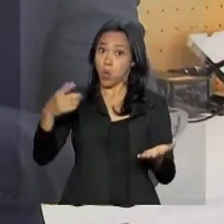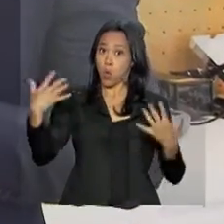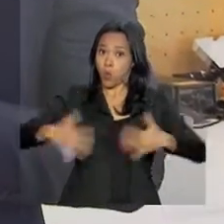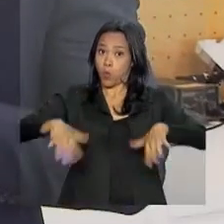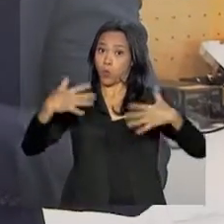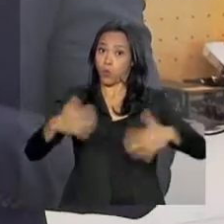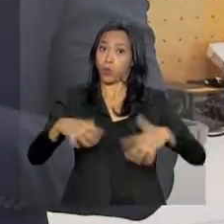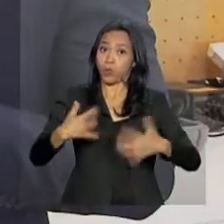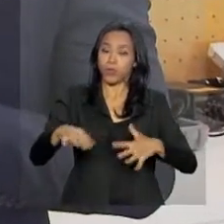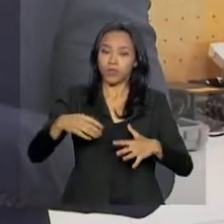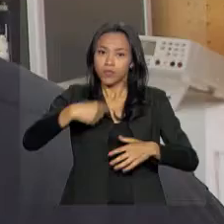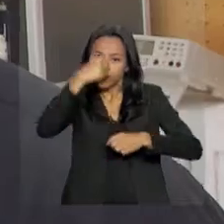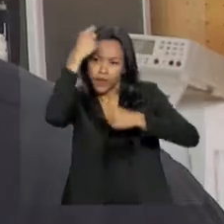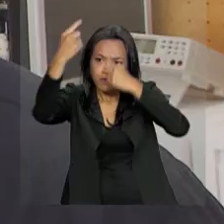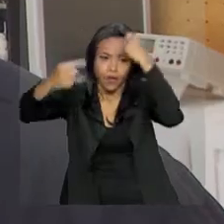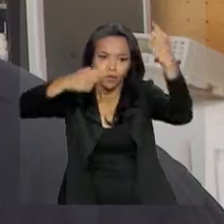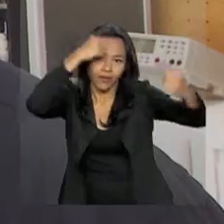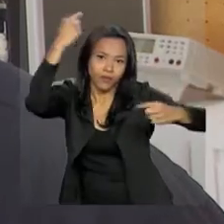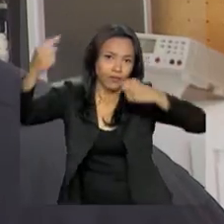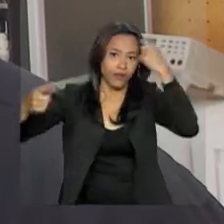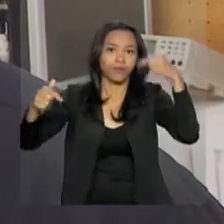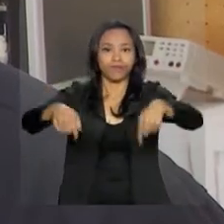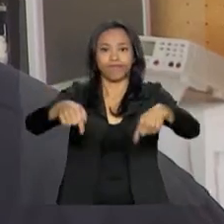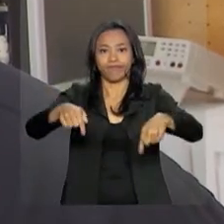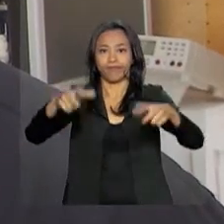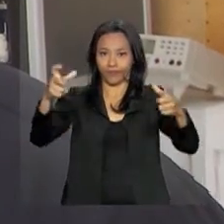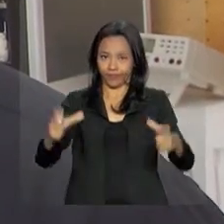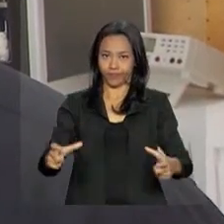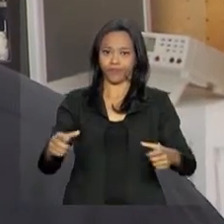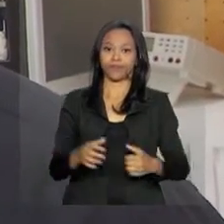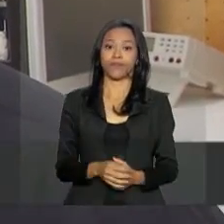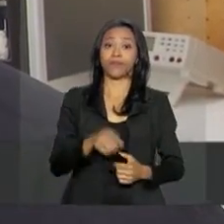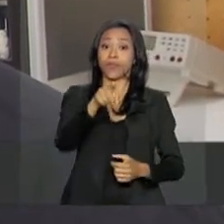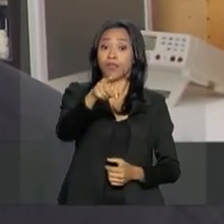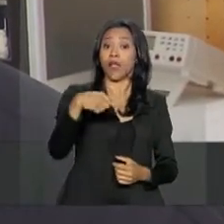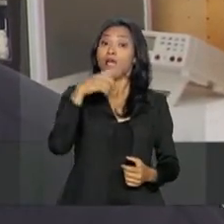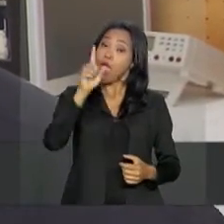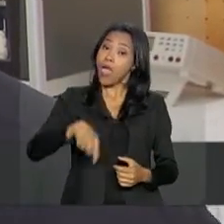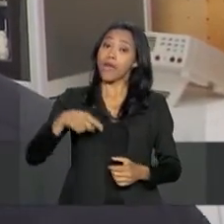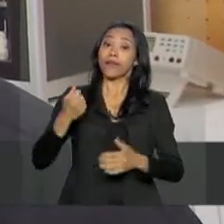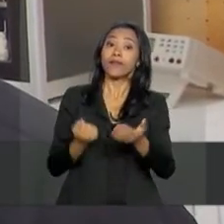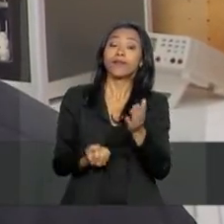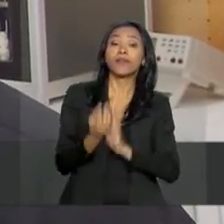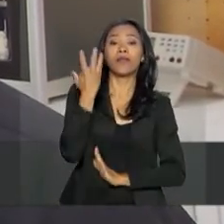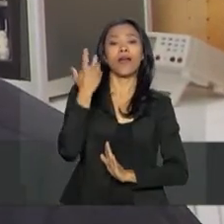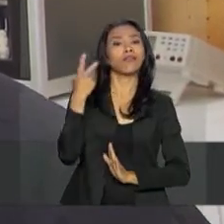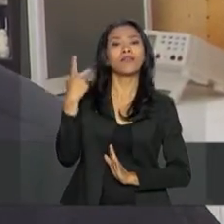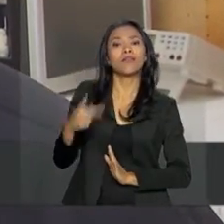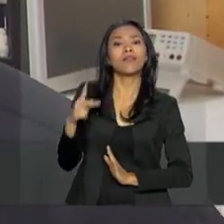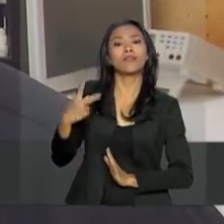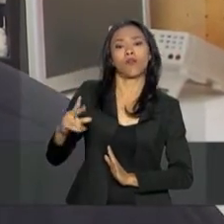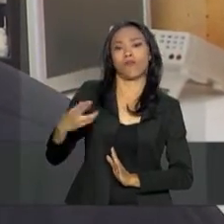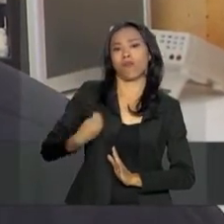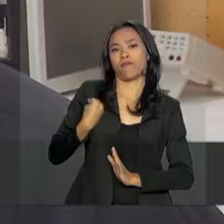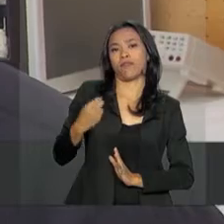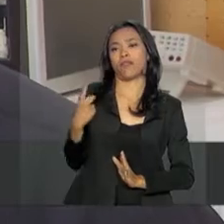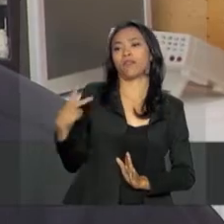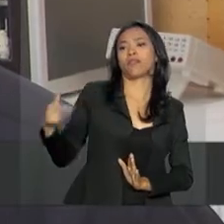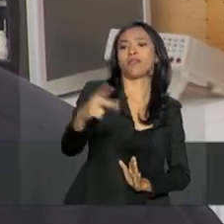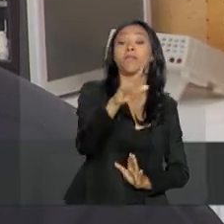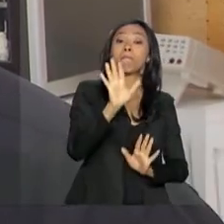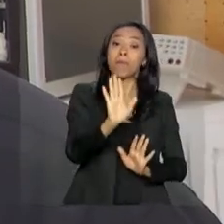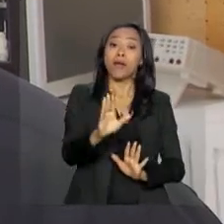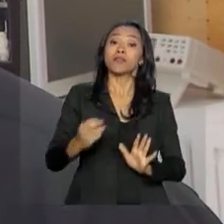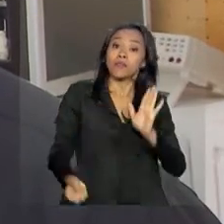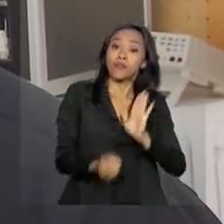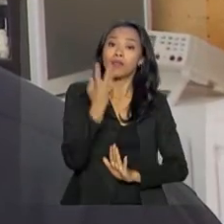oficina de novas idéias inicialmente a idéia eles criarem algo não pra eles e sim para a sociedade com base nisso ele sempre